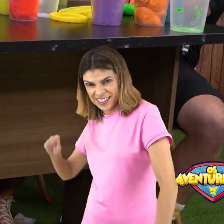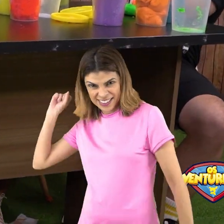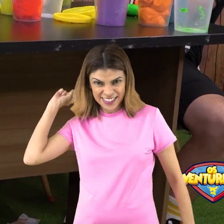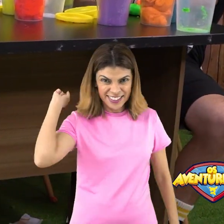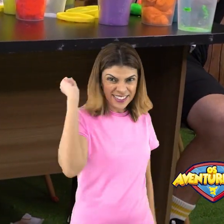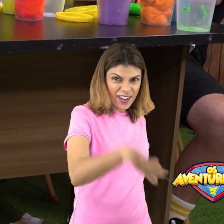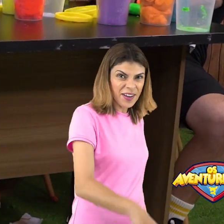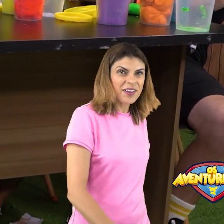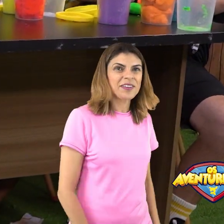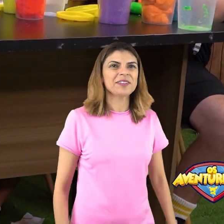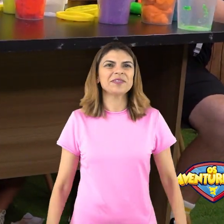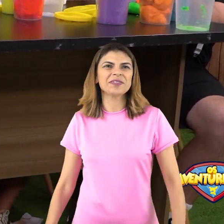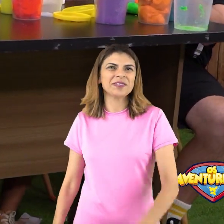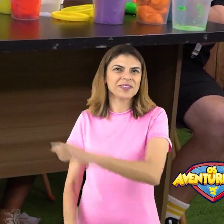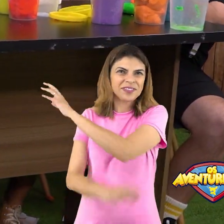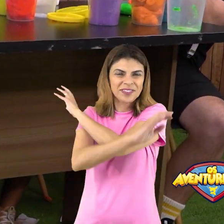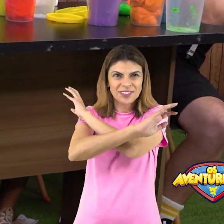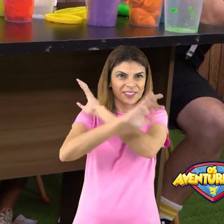Toma! Toma! Ai!